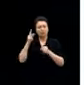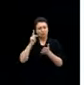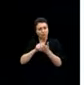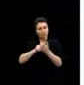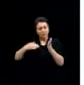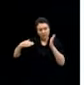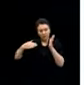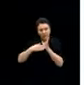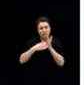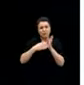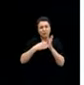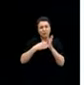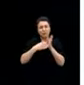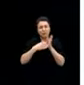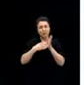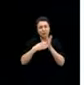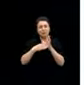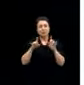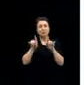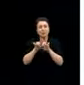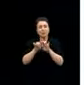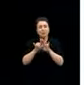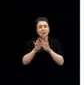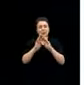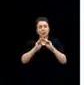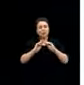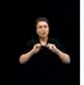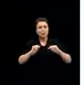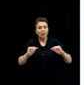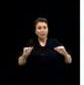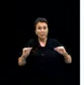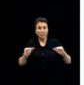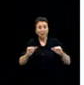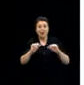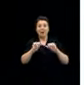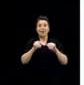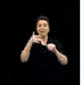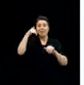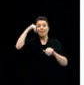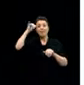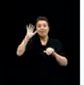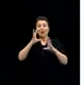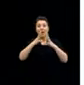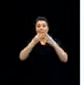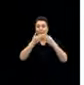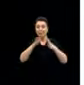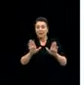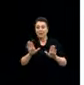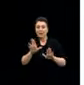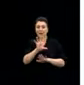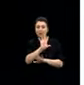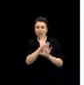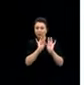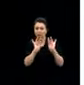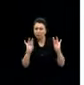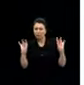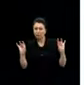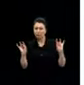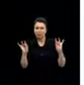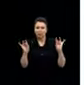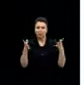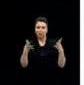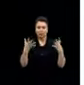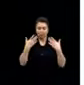também singela ao mesmo tempo para evitar a perda de líquidos corporais? O que vocês